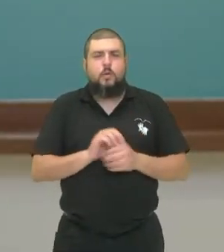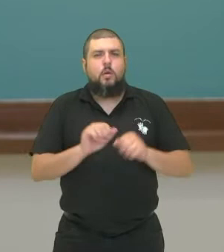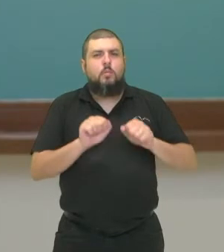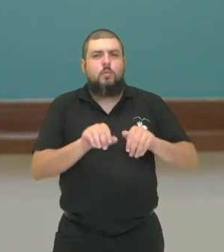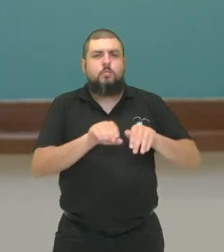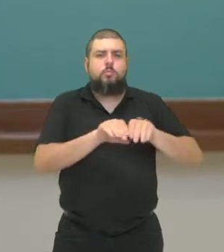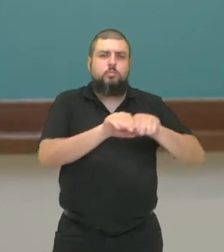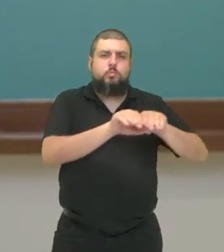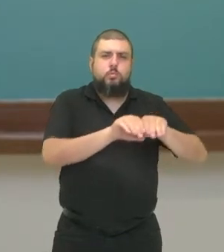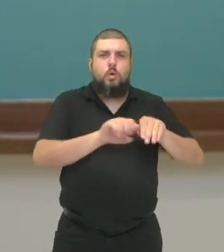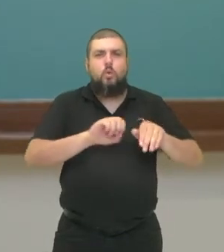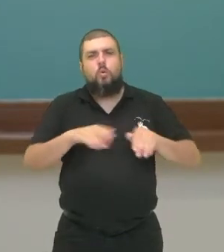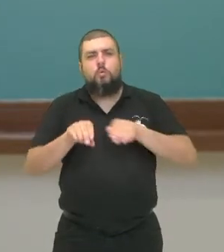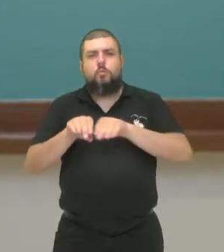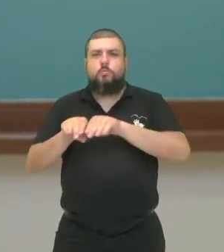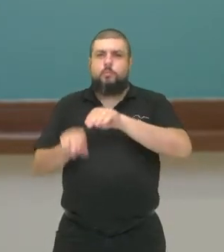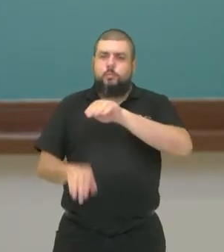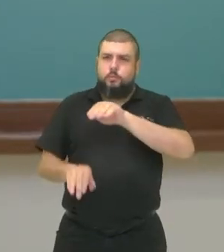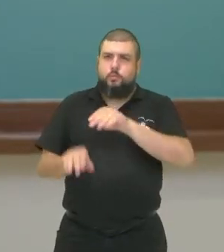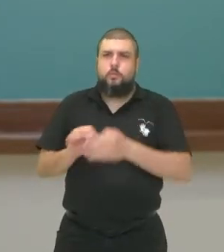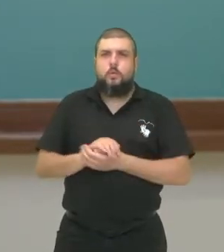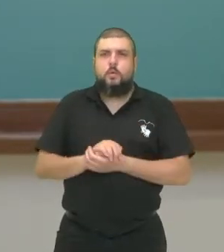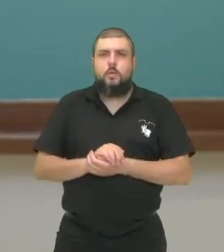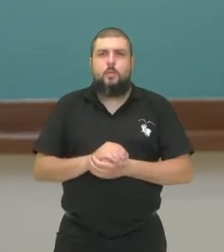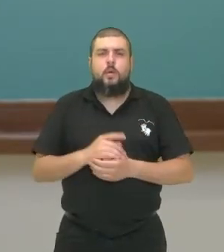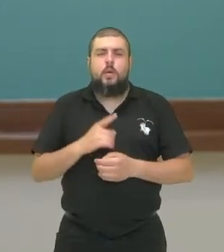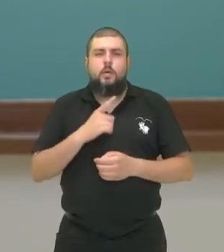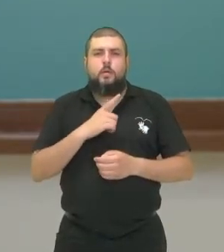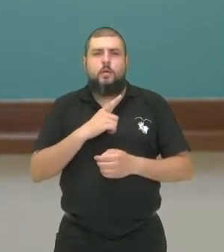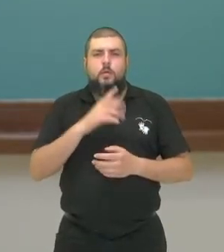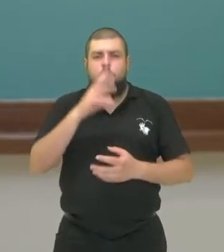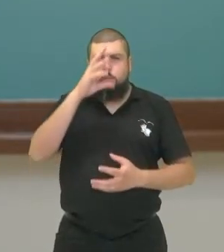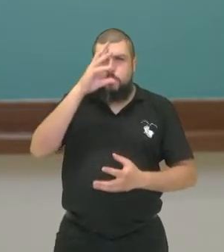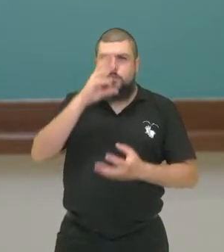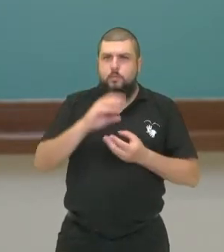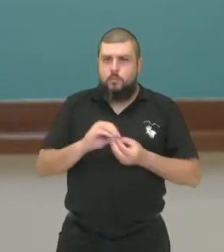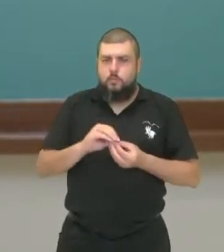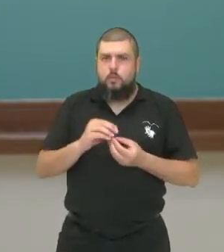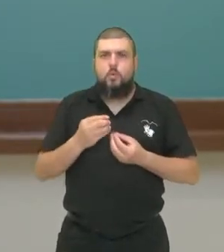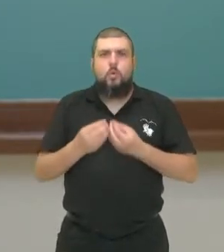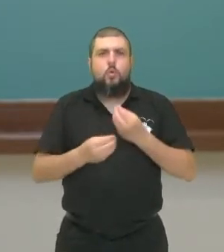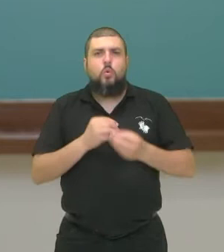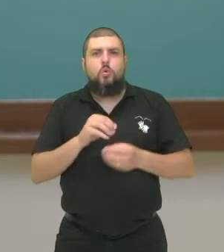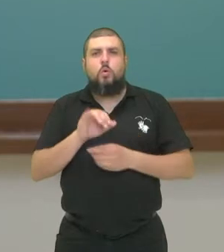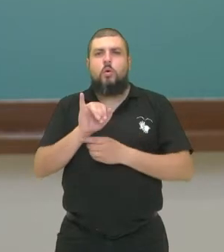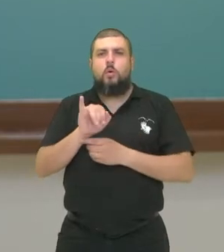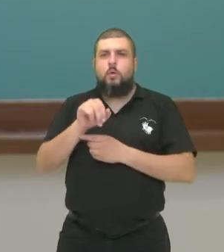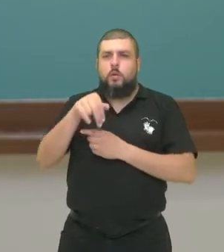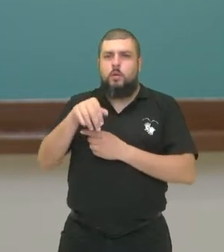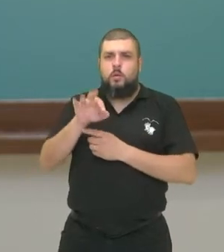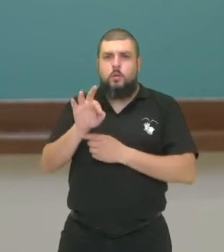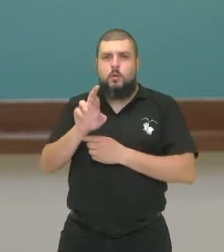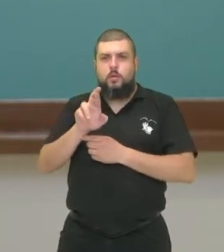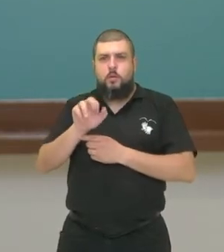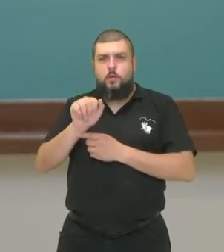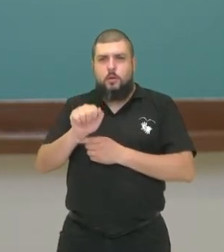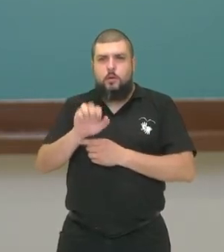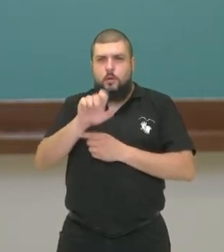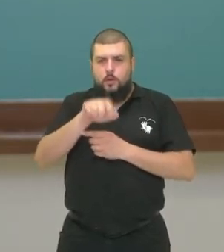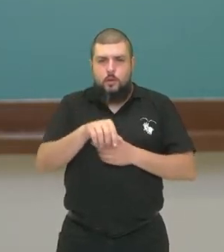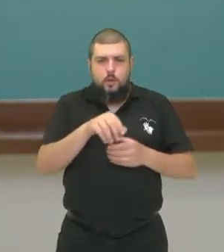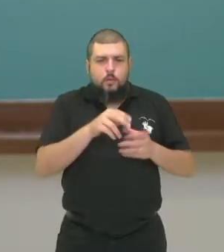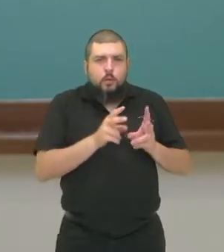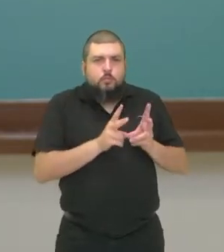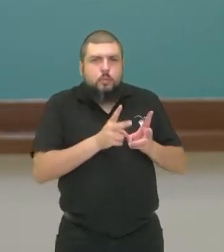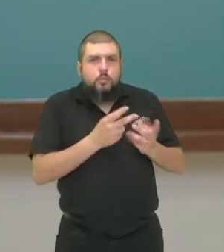desarmônicas e aqui a gente também tem a definição delas serem intraespecíficas, quando acontecem entre organismos de uma mesma espécie,